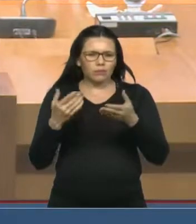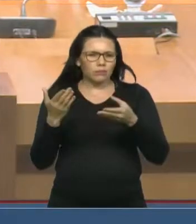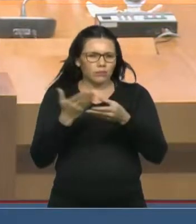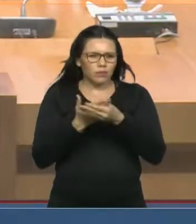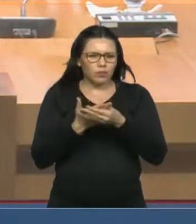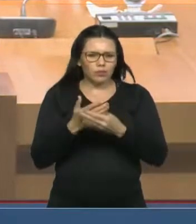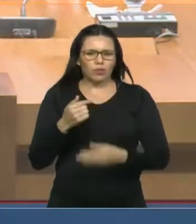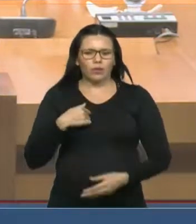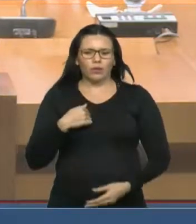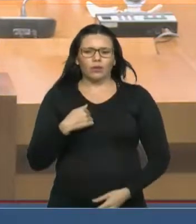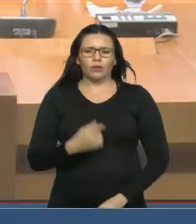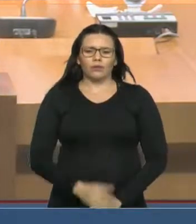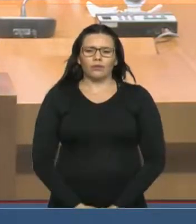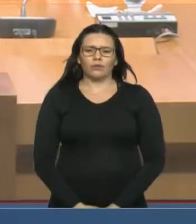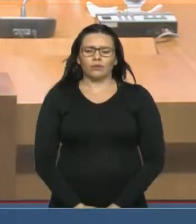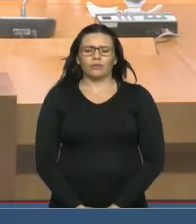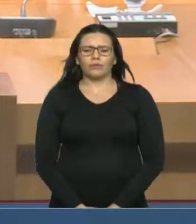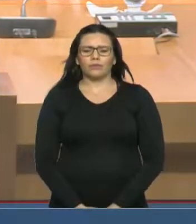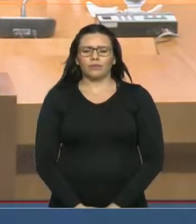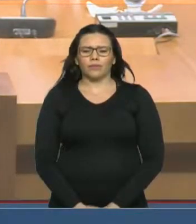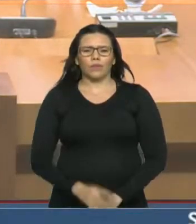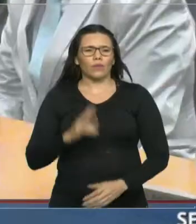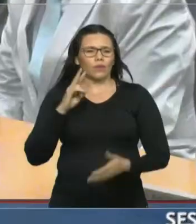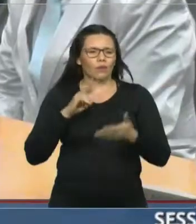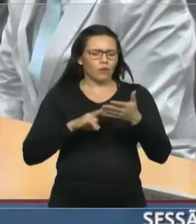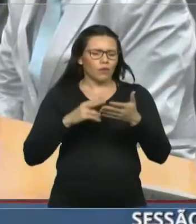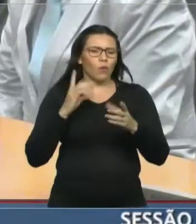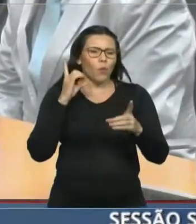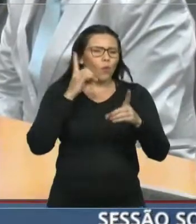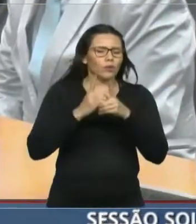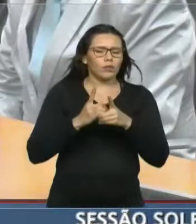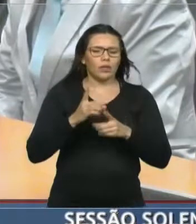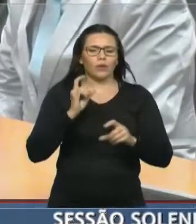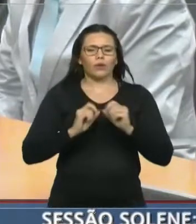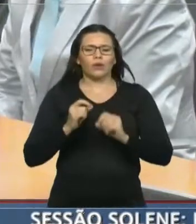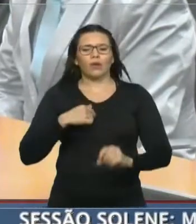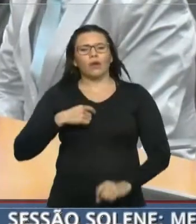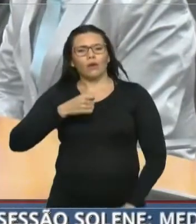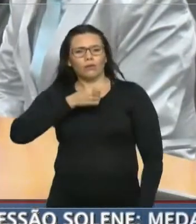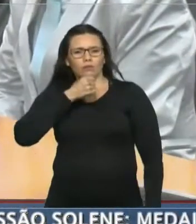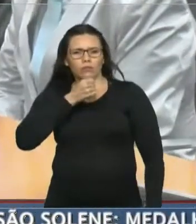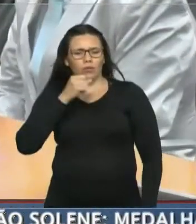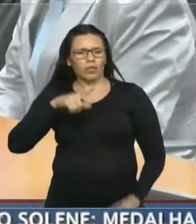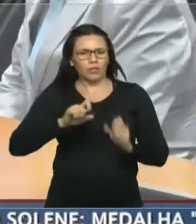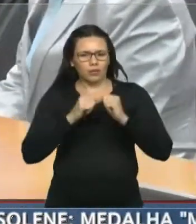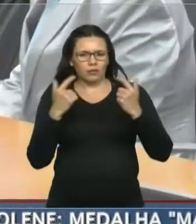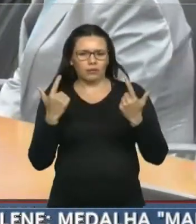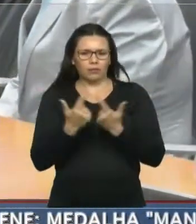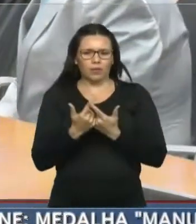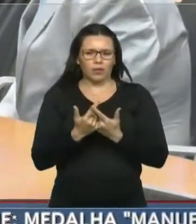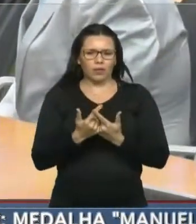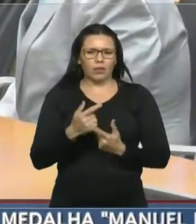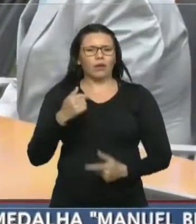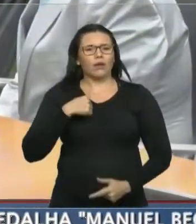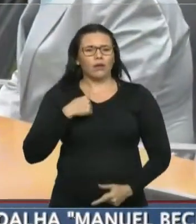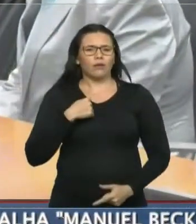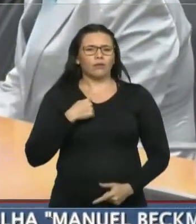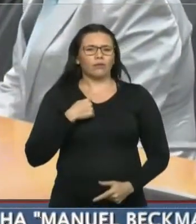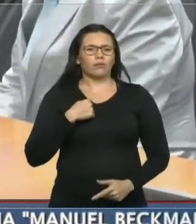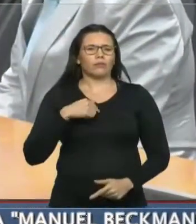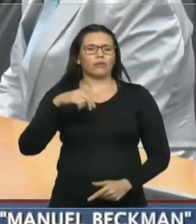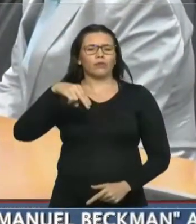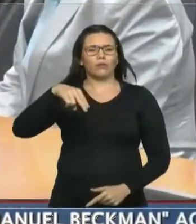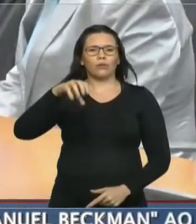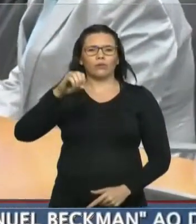de nomeação de quando eu compus como repórter a equipe da Assembleia Legislativa e descobri que o meu ato foi assinado